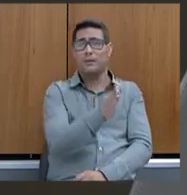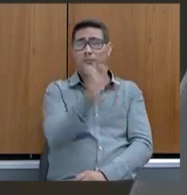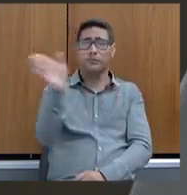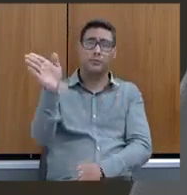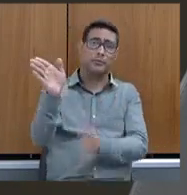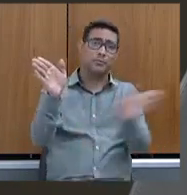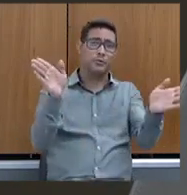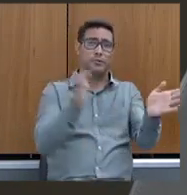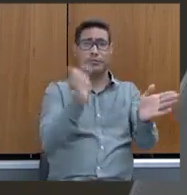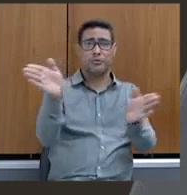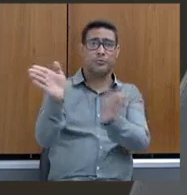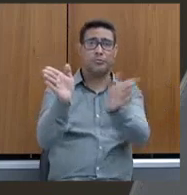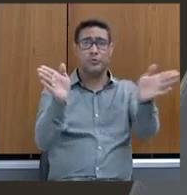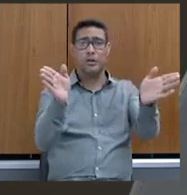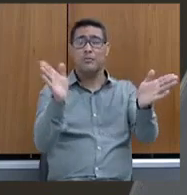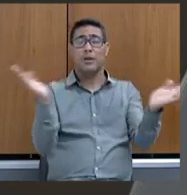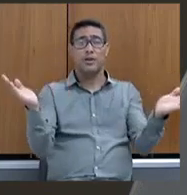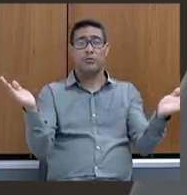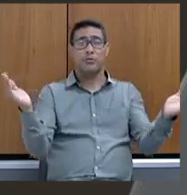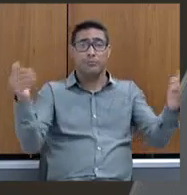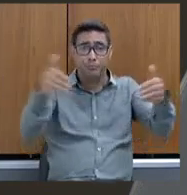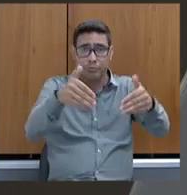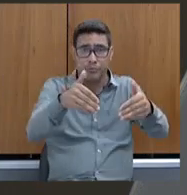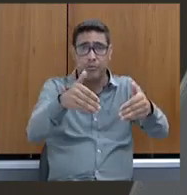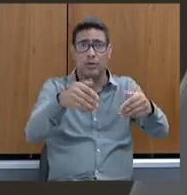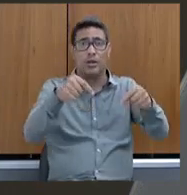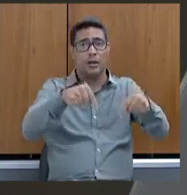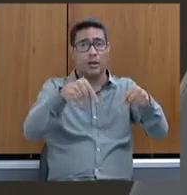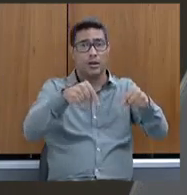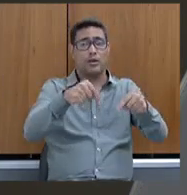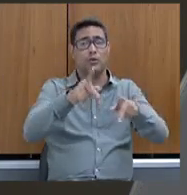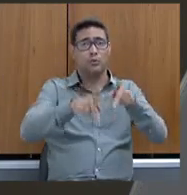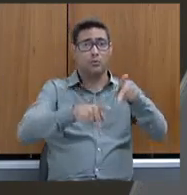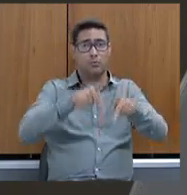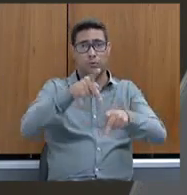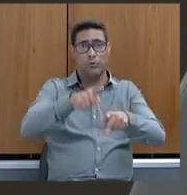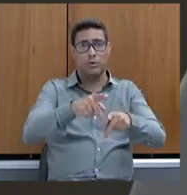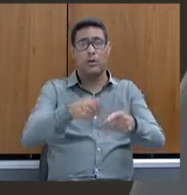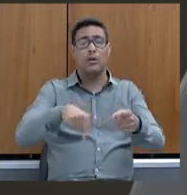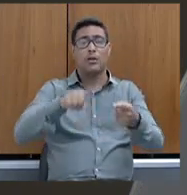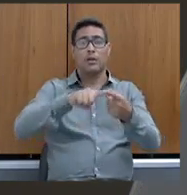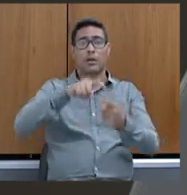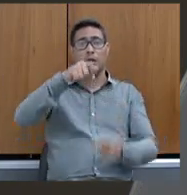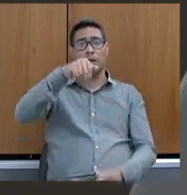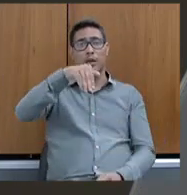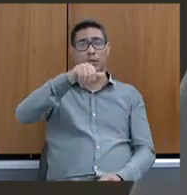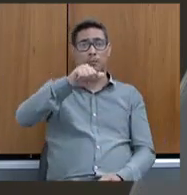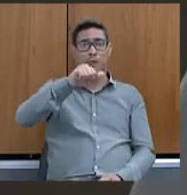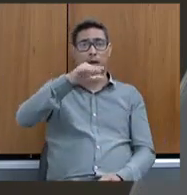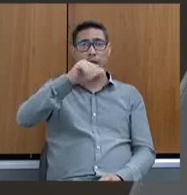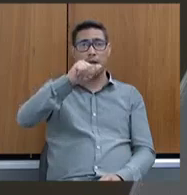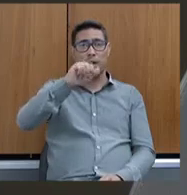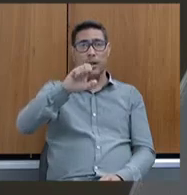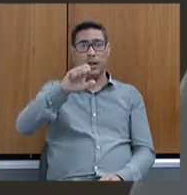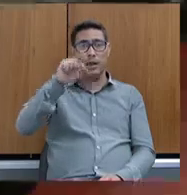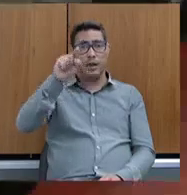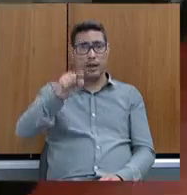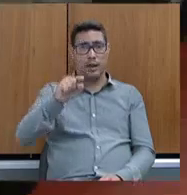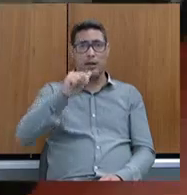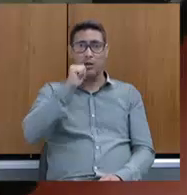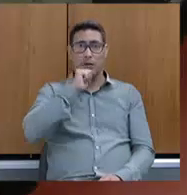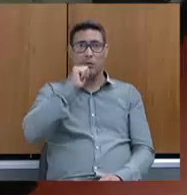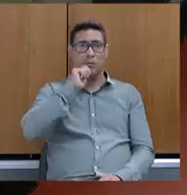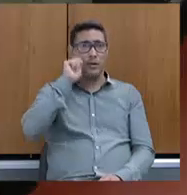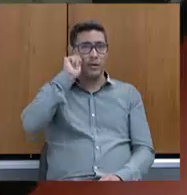mas o dinheiro não chega no nosso povo queria saudar Macaé Deputado Eleita vereadora aqui em BH mulher negra